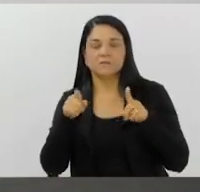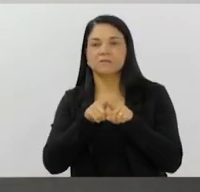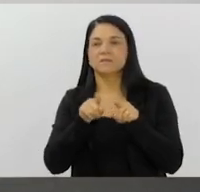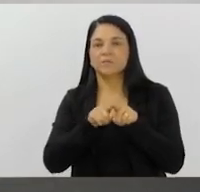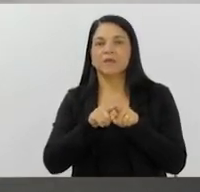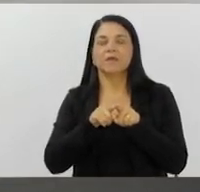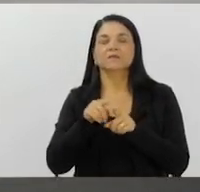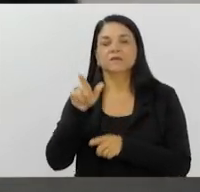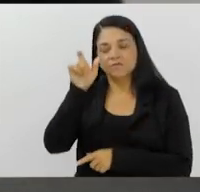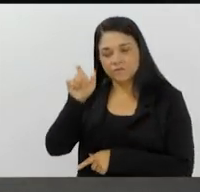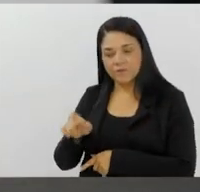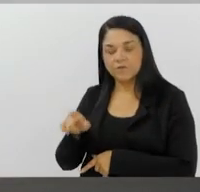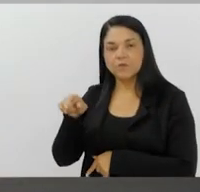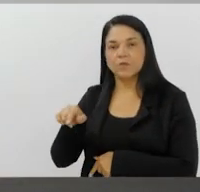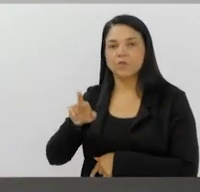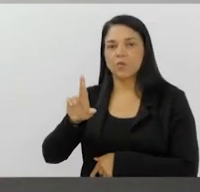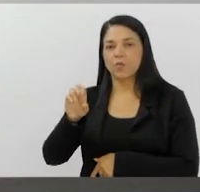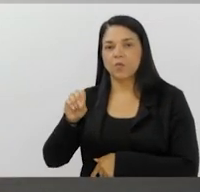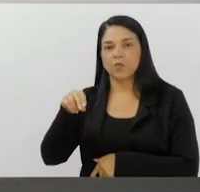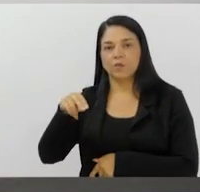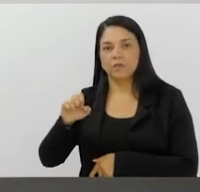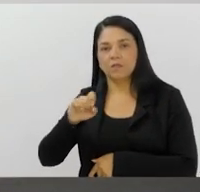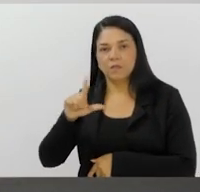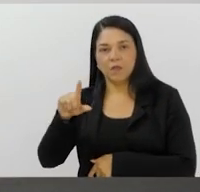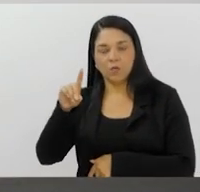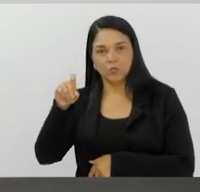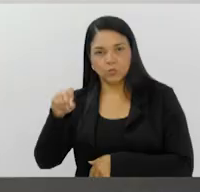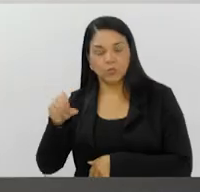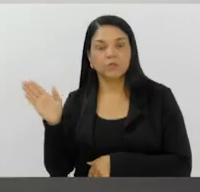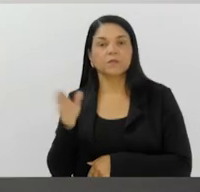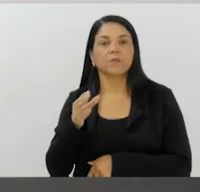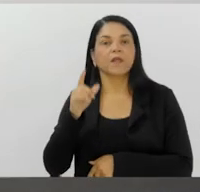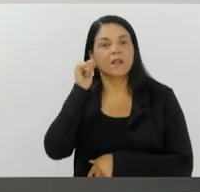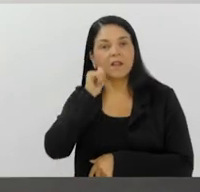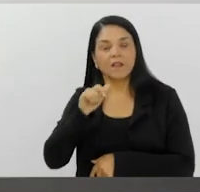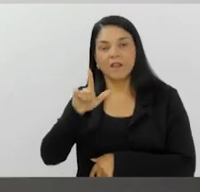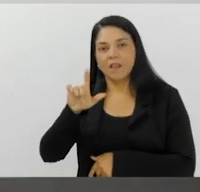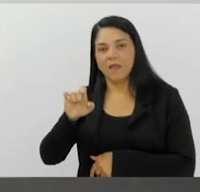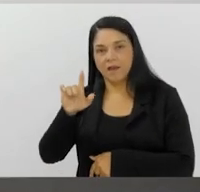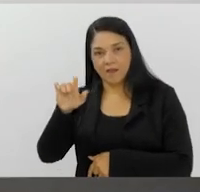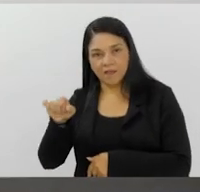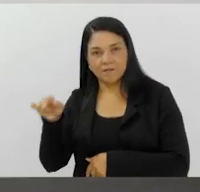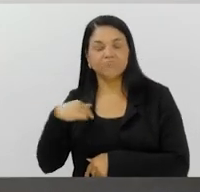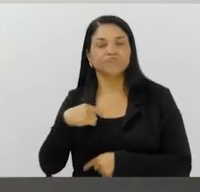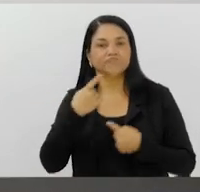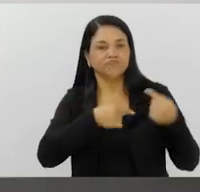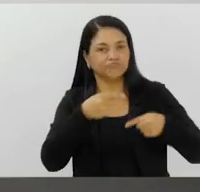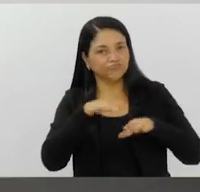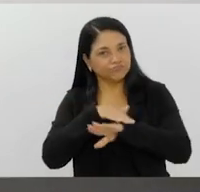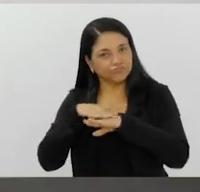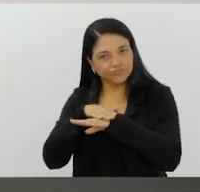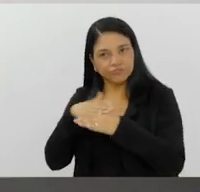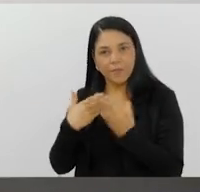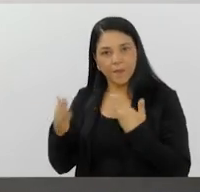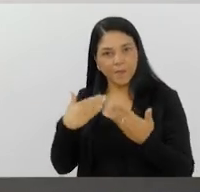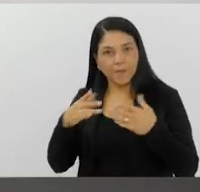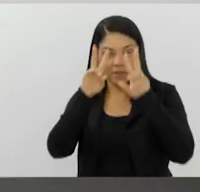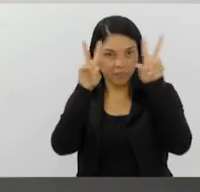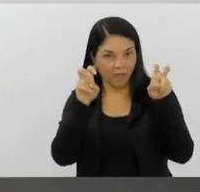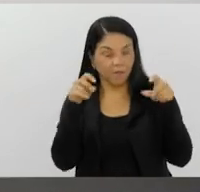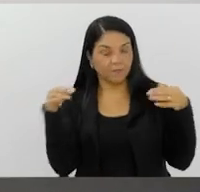Ronaldo e da Lili com quem a gente tem tido muitas conversas e muito debate sobre esse tema também agradecer muito